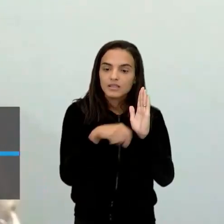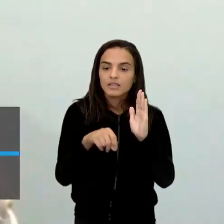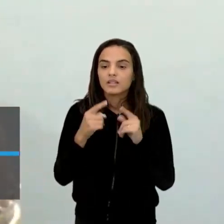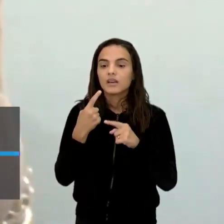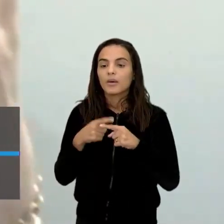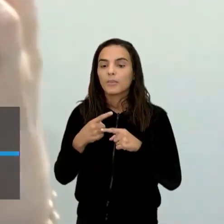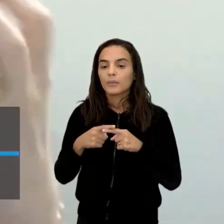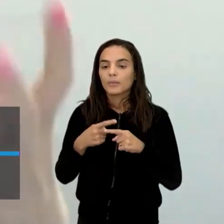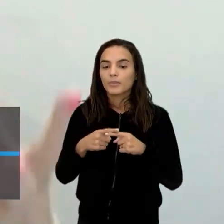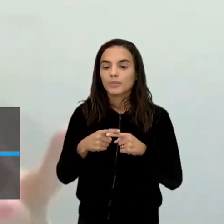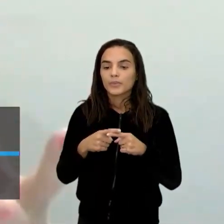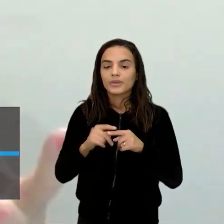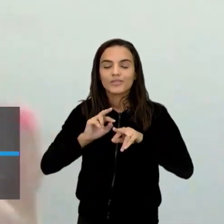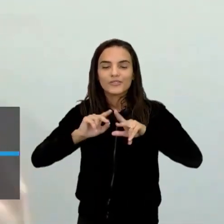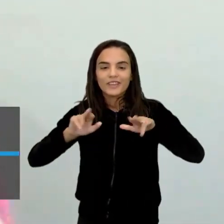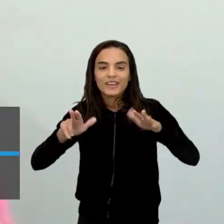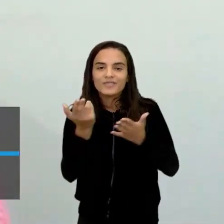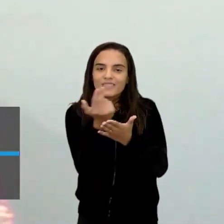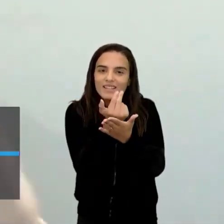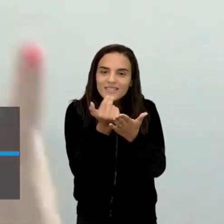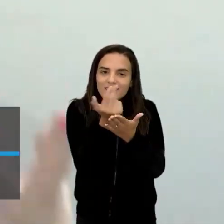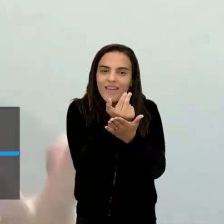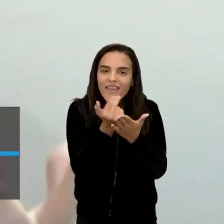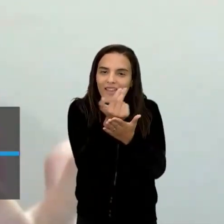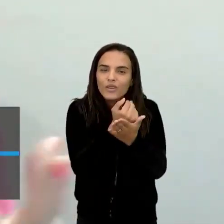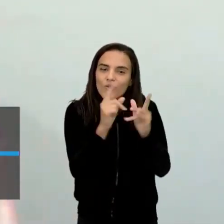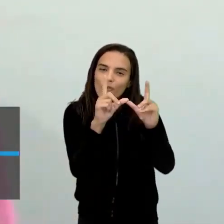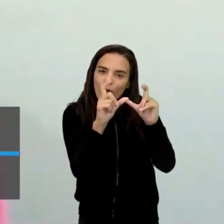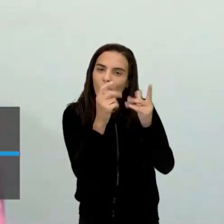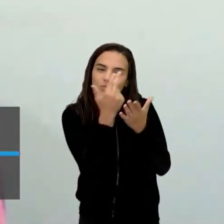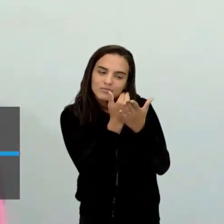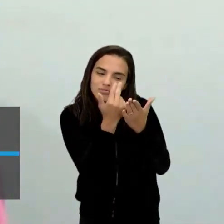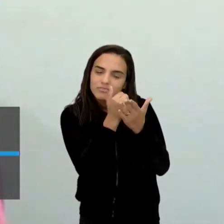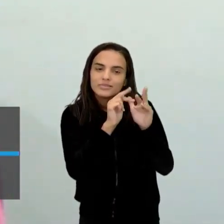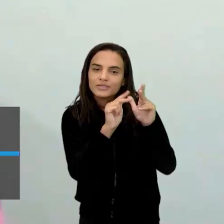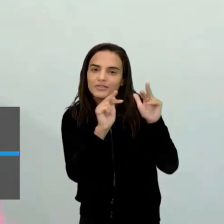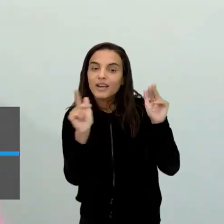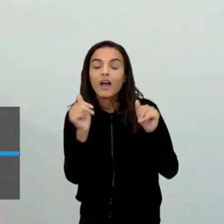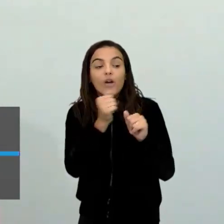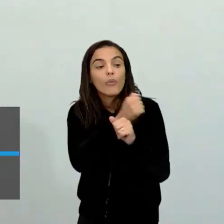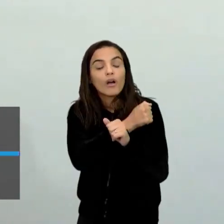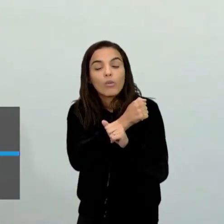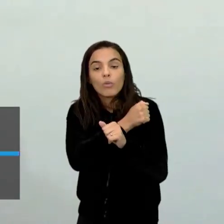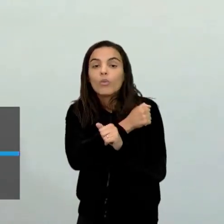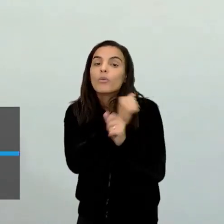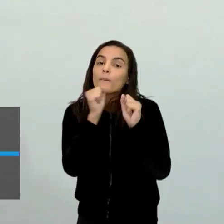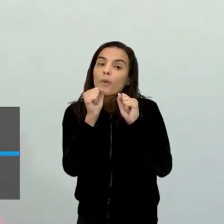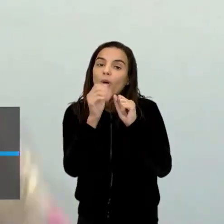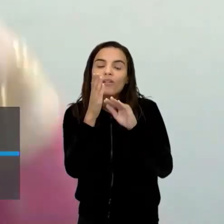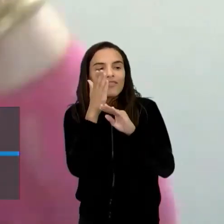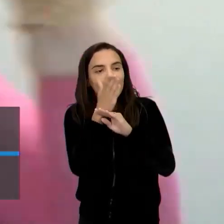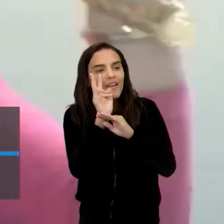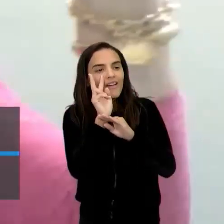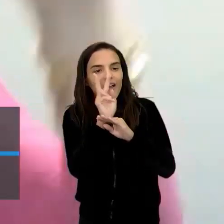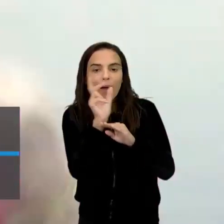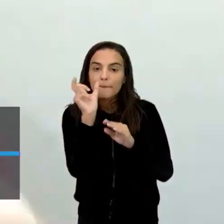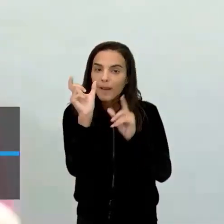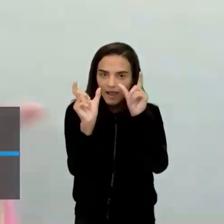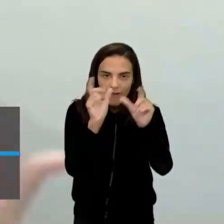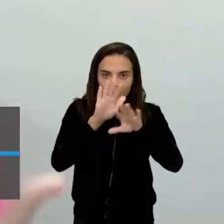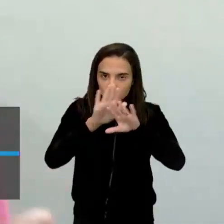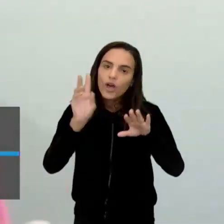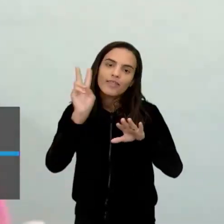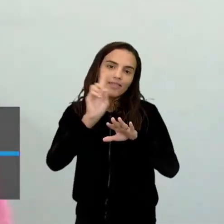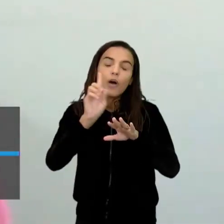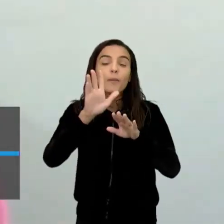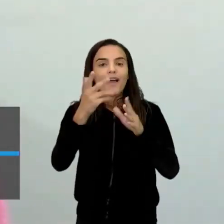ela é dotada de desenhos, de figuras. Então, o aluno ele pode ter acesso não só à palavra, mas